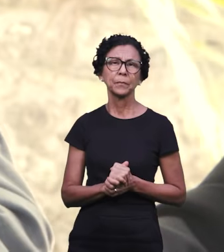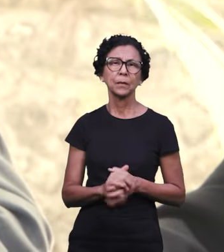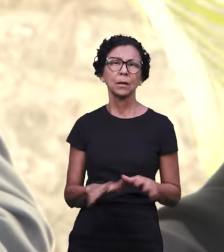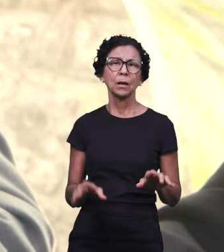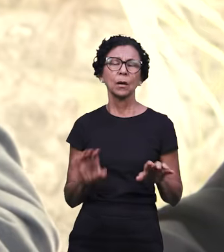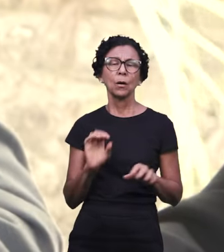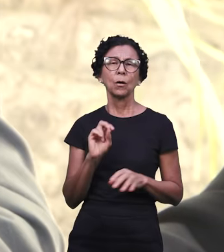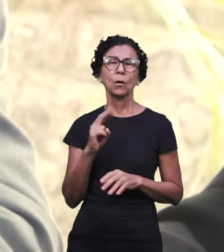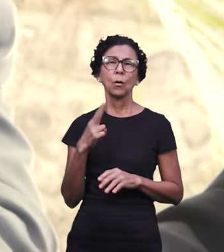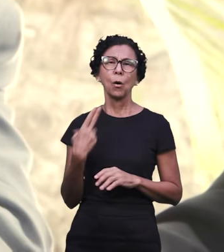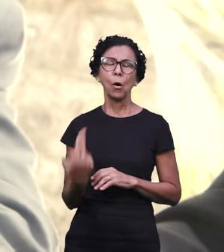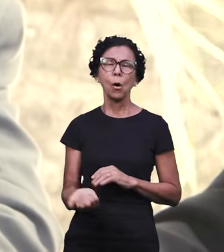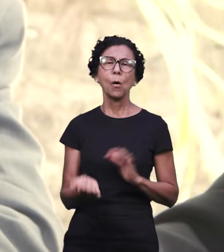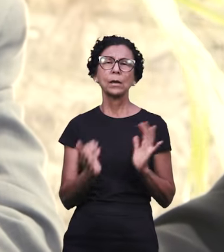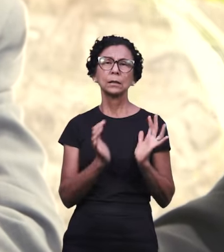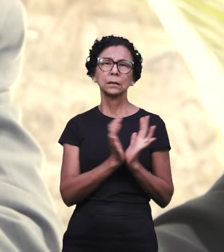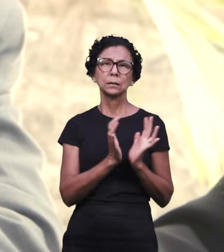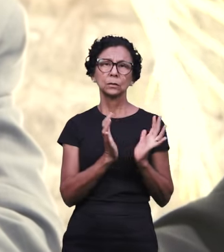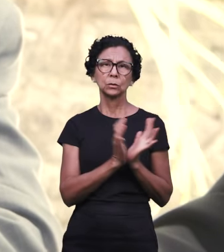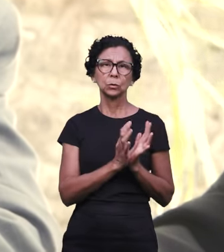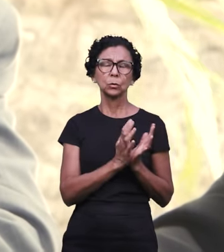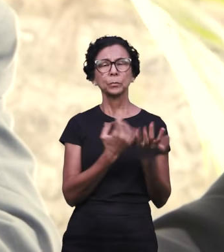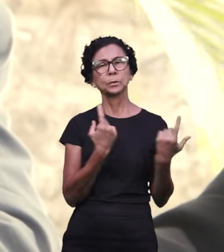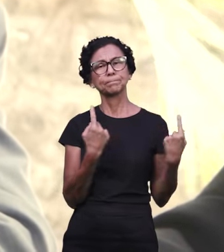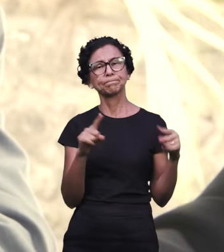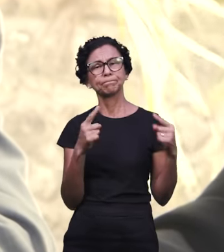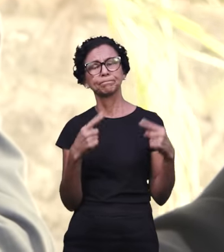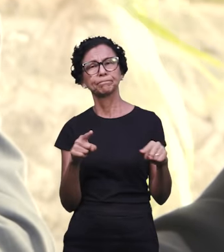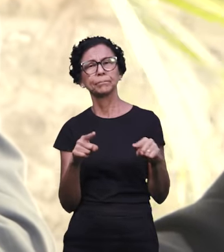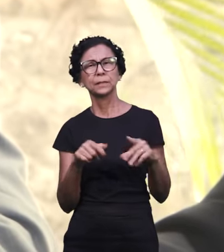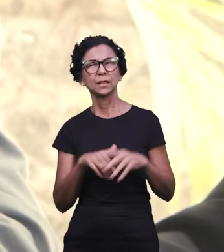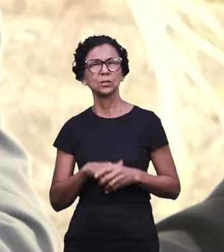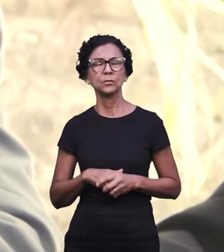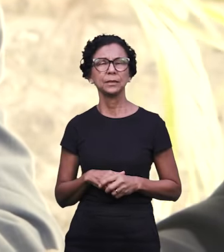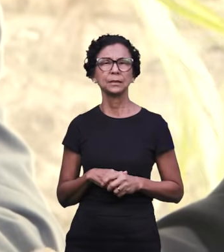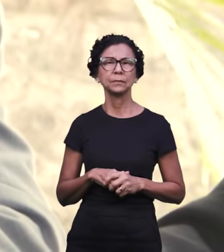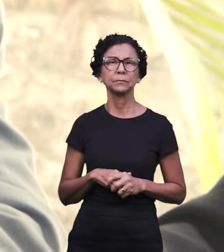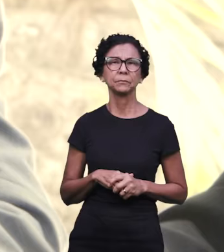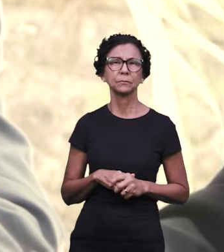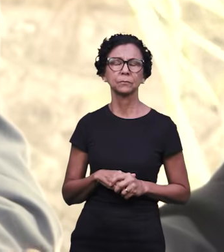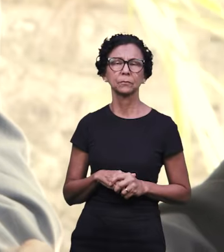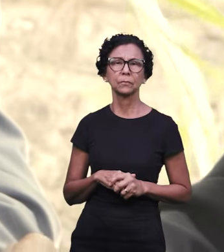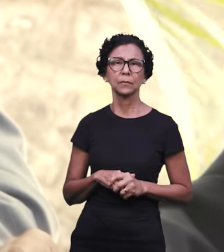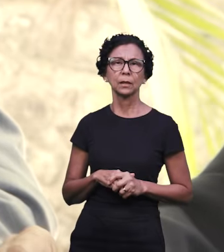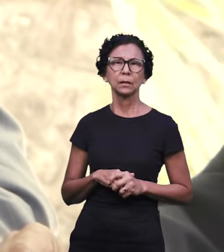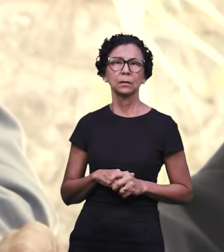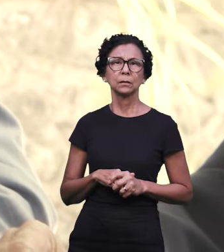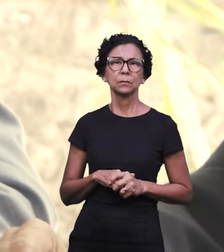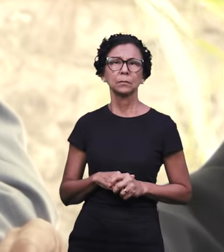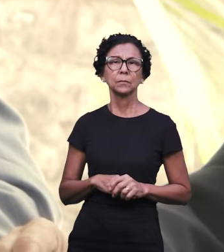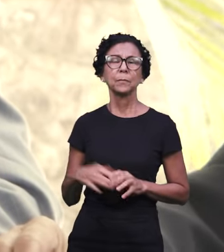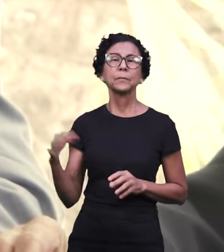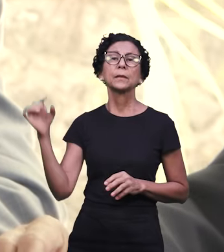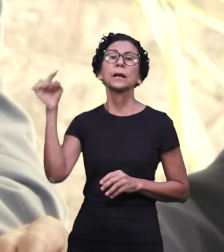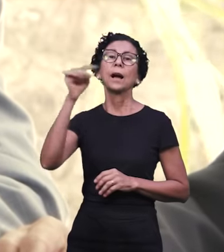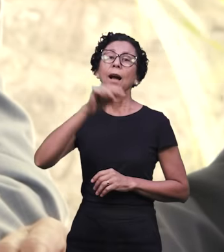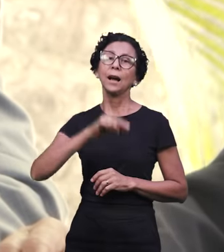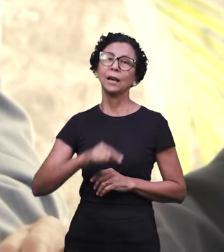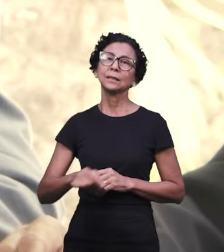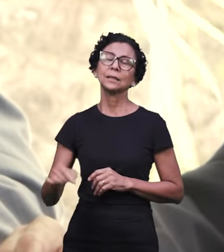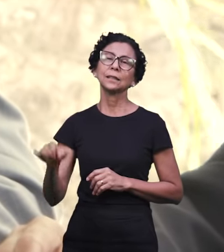ativistas de plantão? Todo o seminário, todas as operações da obra estão sendo vigiados